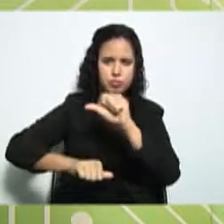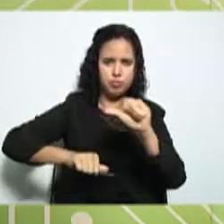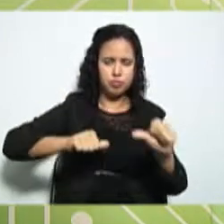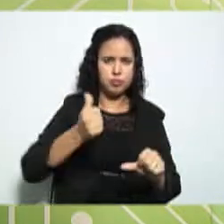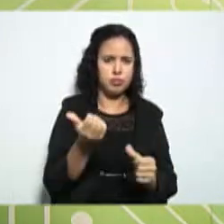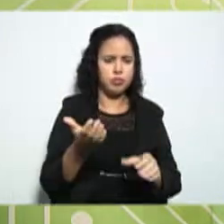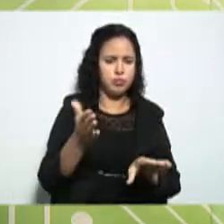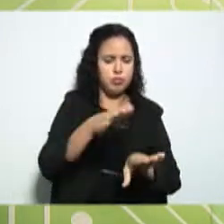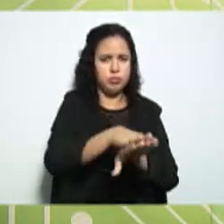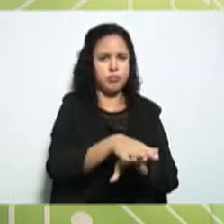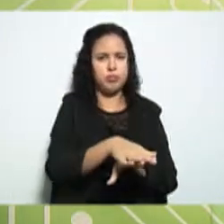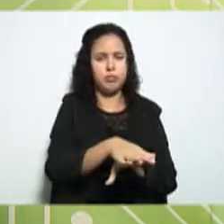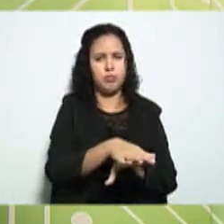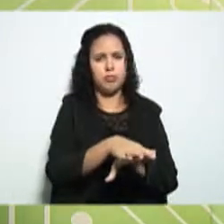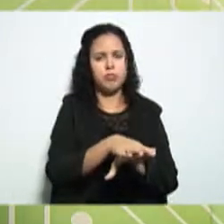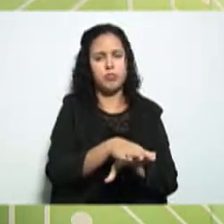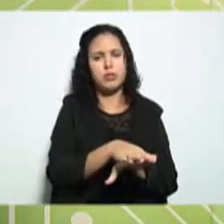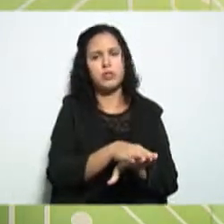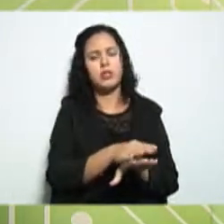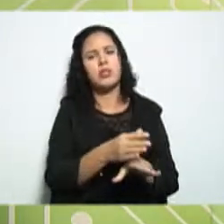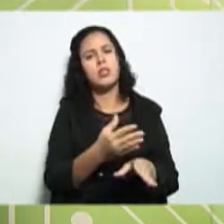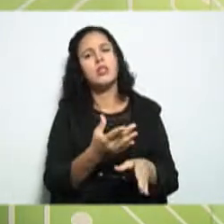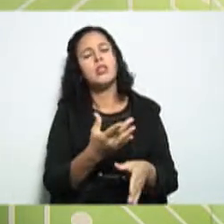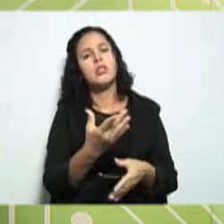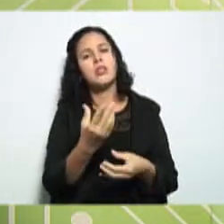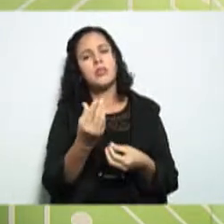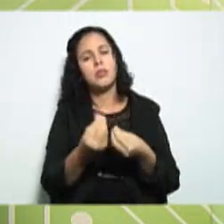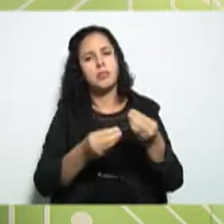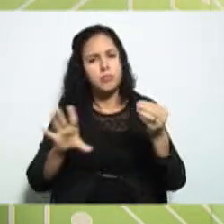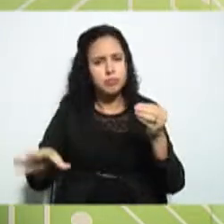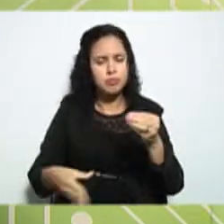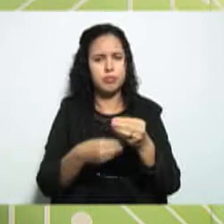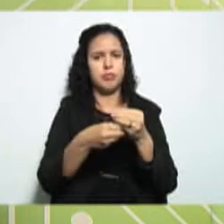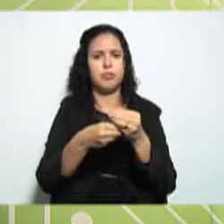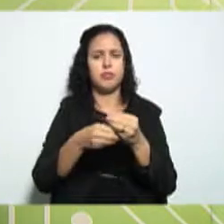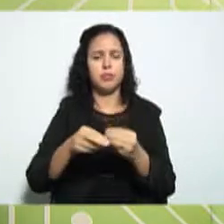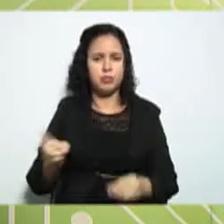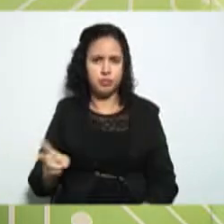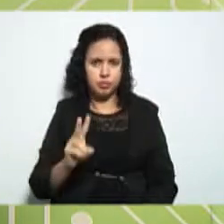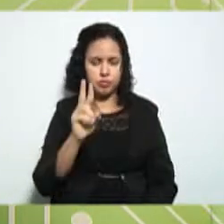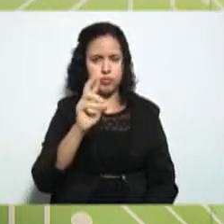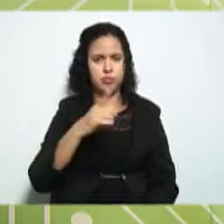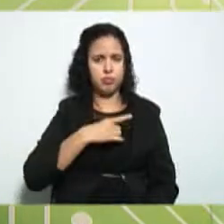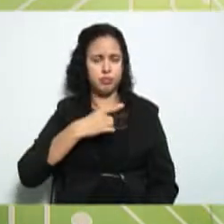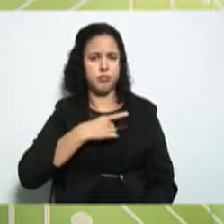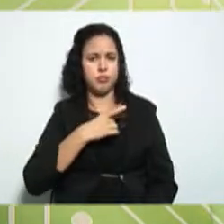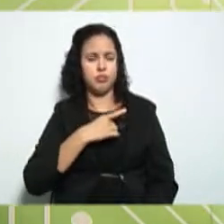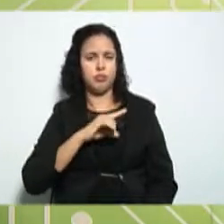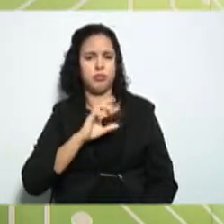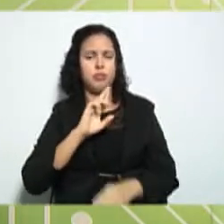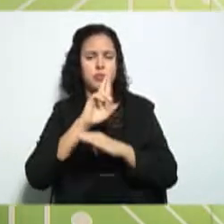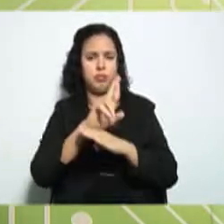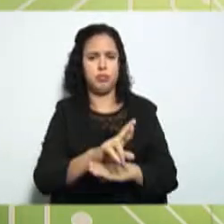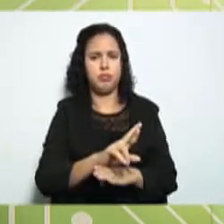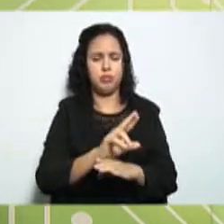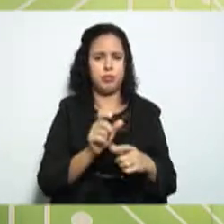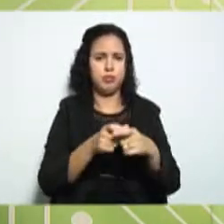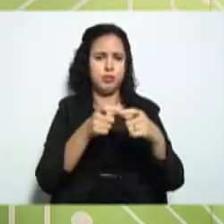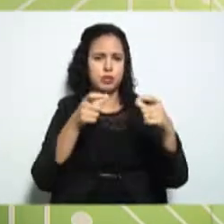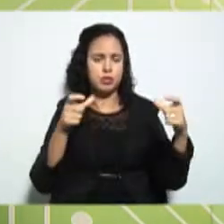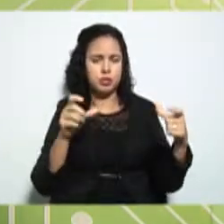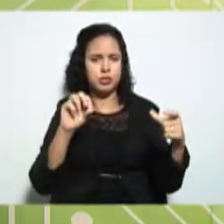ensacamento, a embalagem a vácuo, isso aí vai adicionar valor? Vai dar um resultado maior ou menor para a